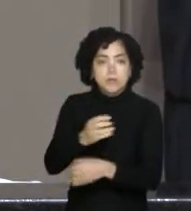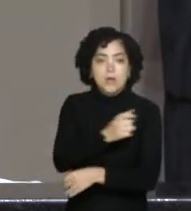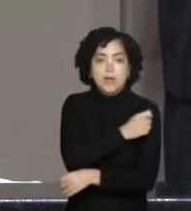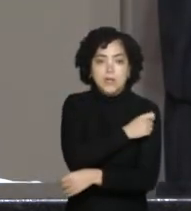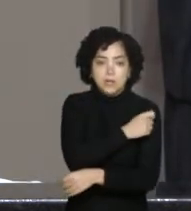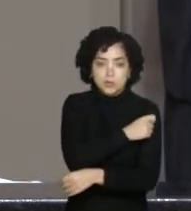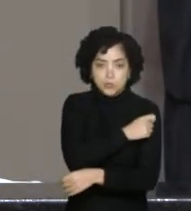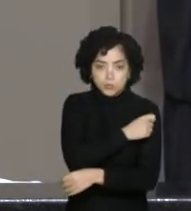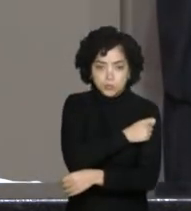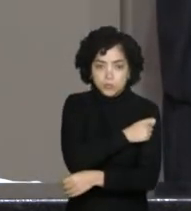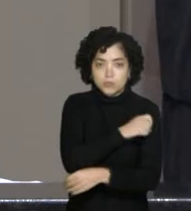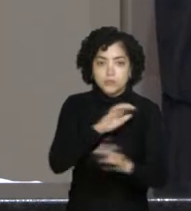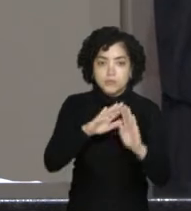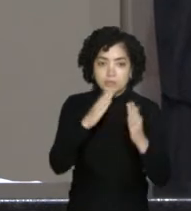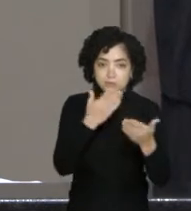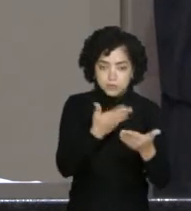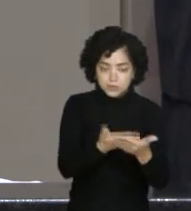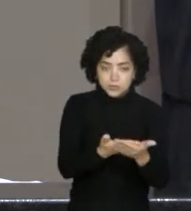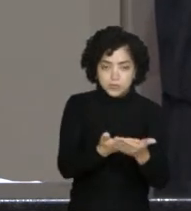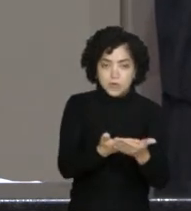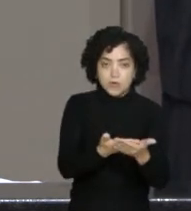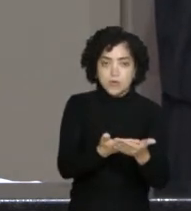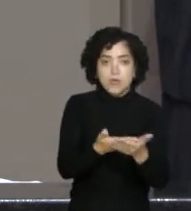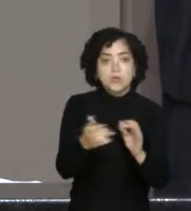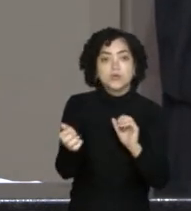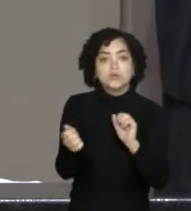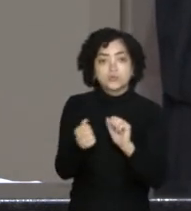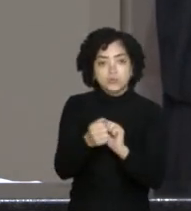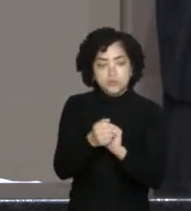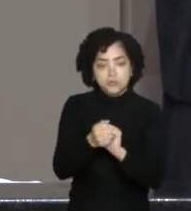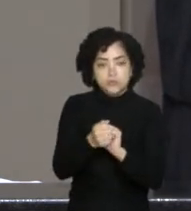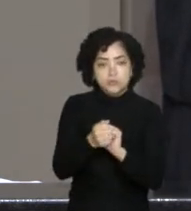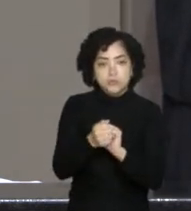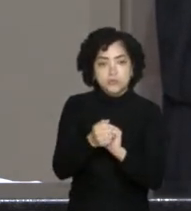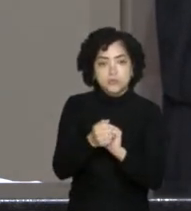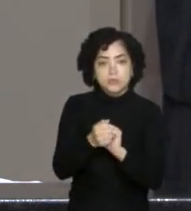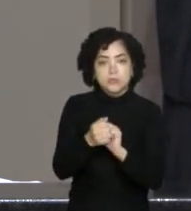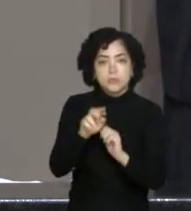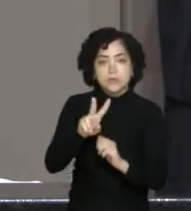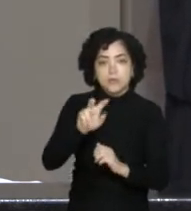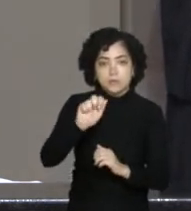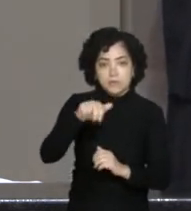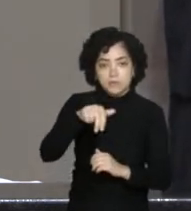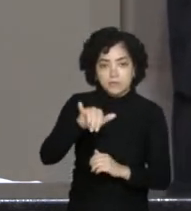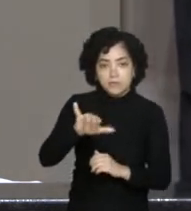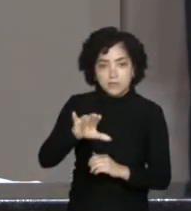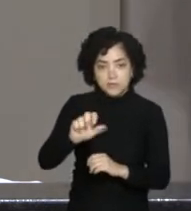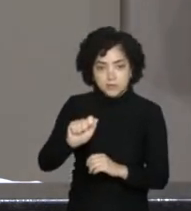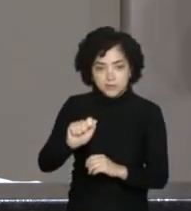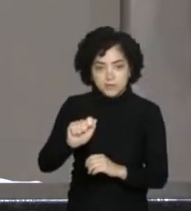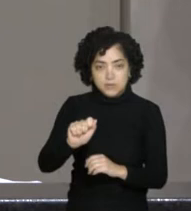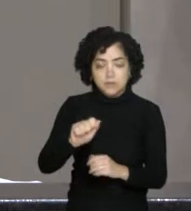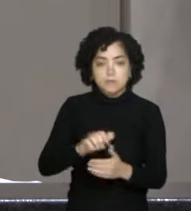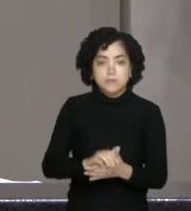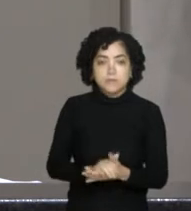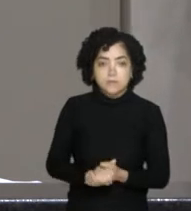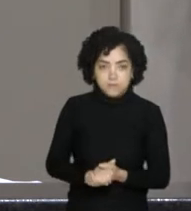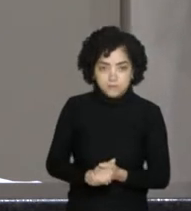da Escola Municipal, juntamente com a Vânia Regina Lenzi